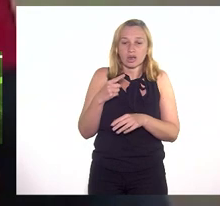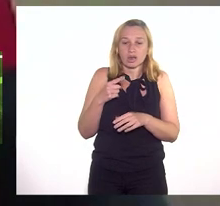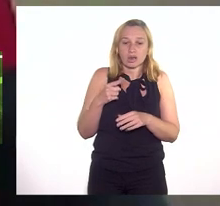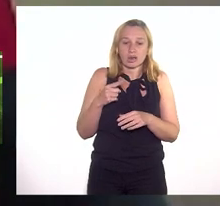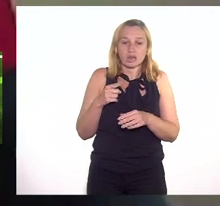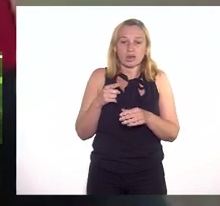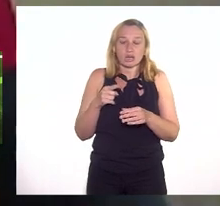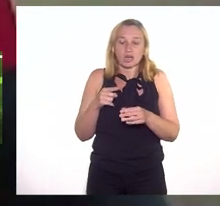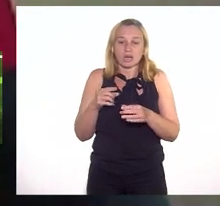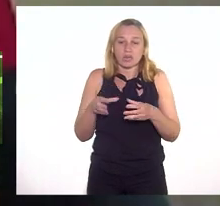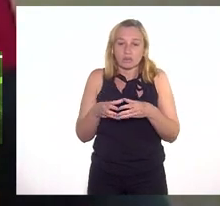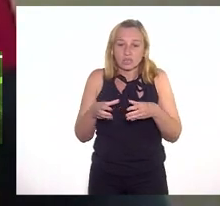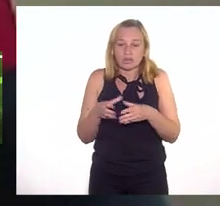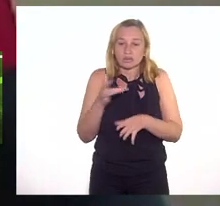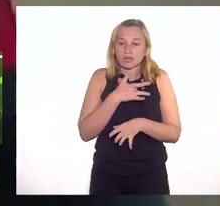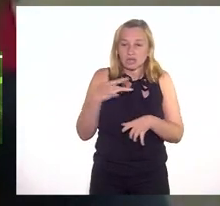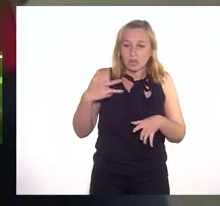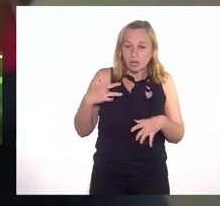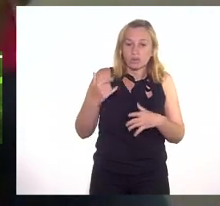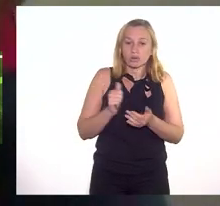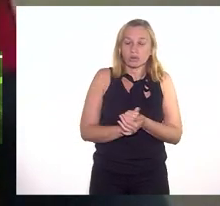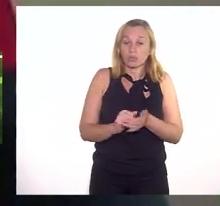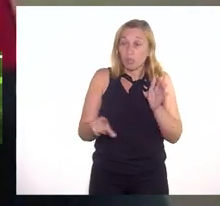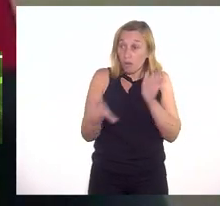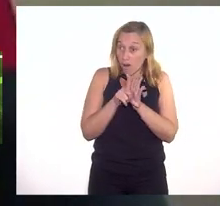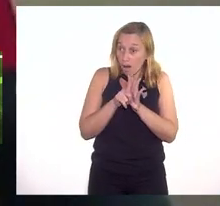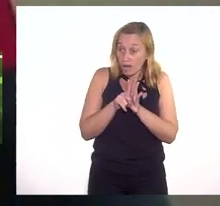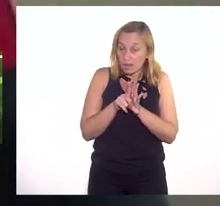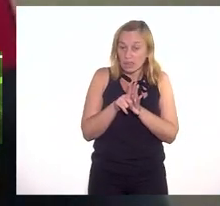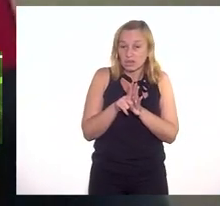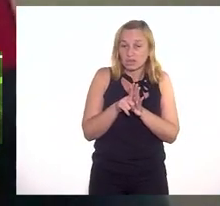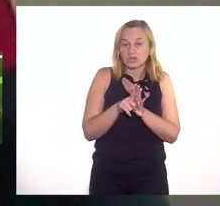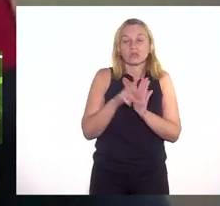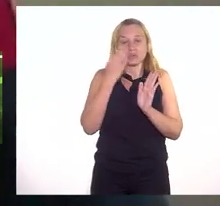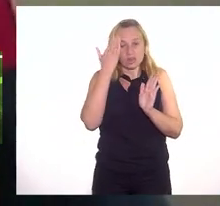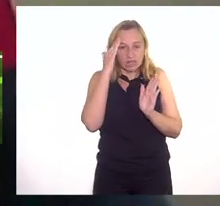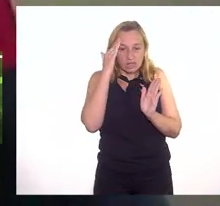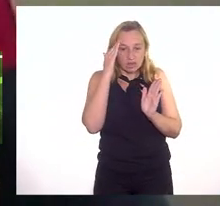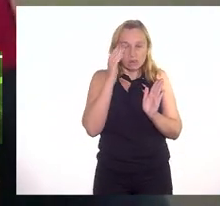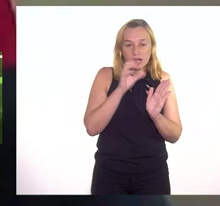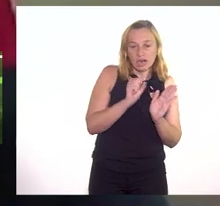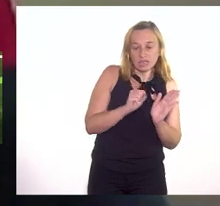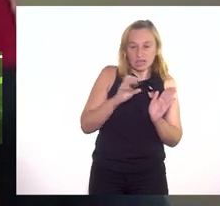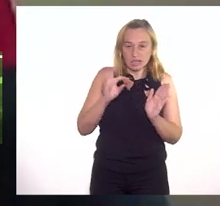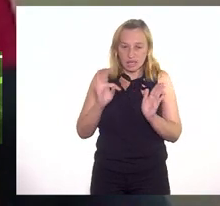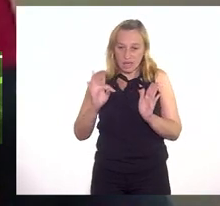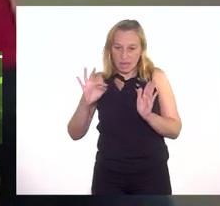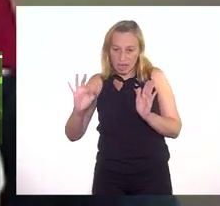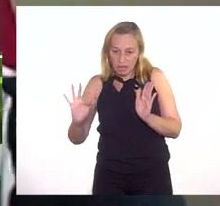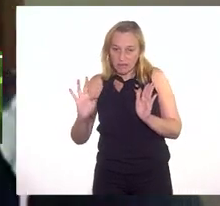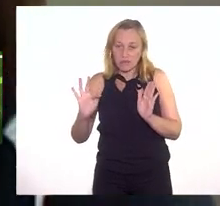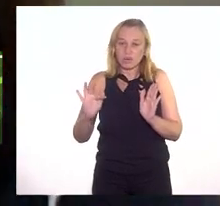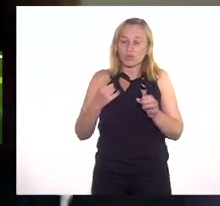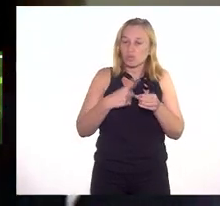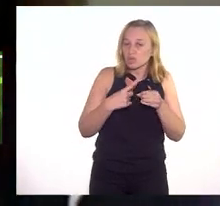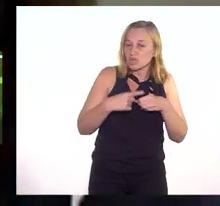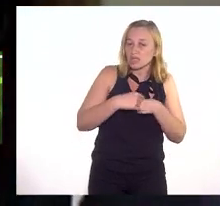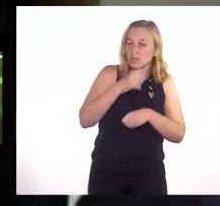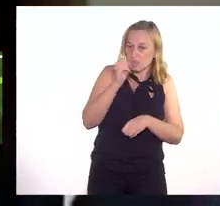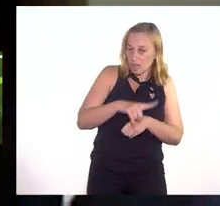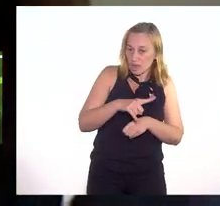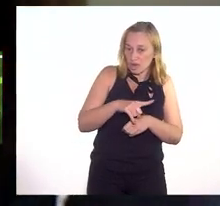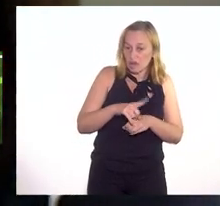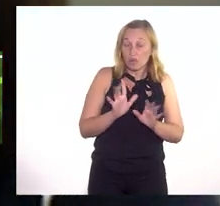Comissão de Saúde, né? Na medida em que, por lei, por entendimento do STF, o município é, vamos dizer, o